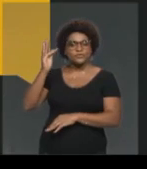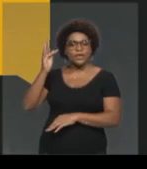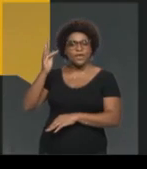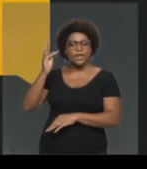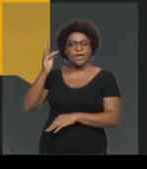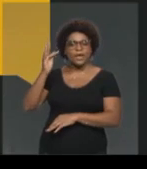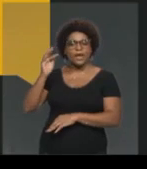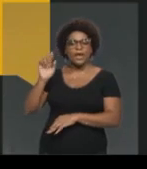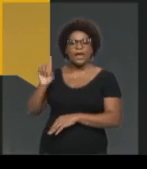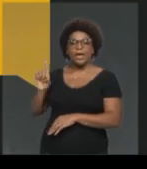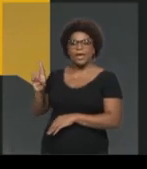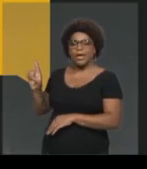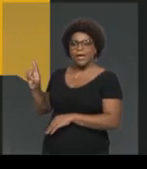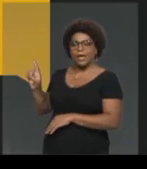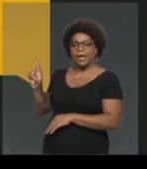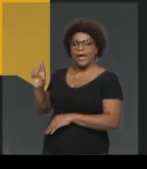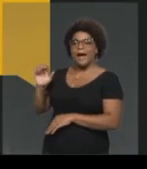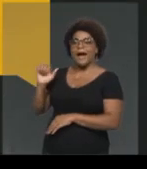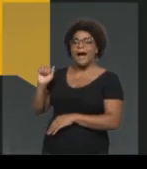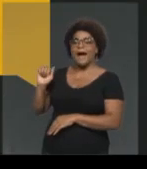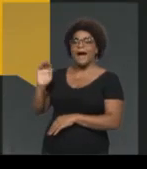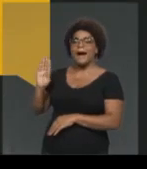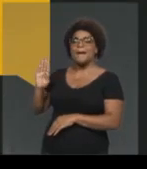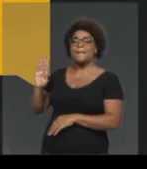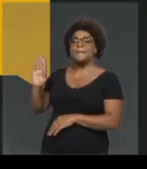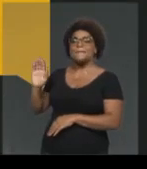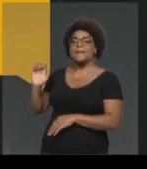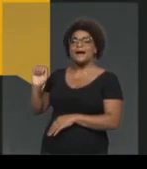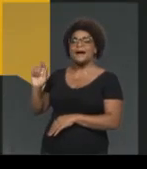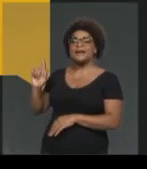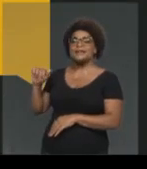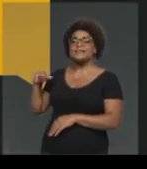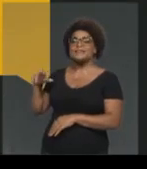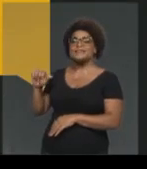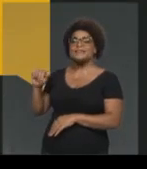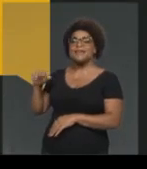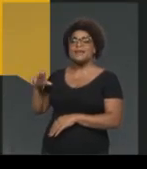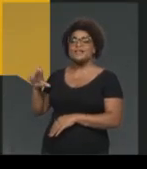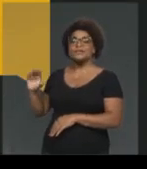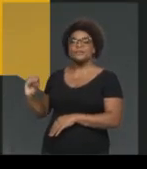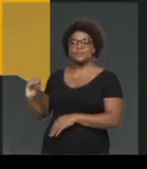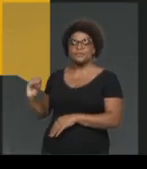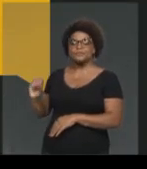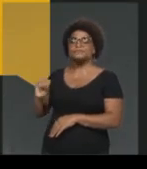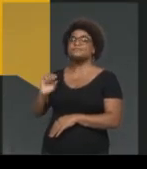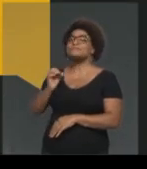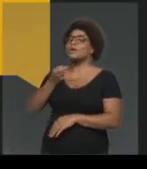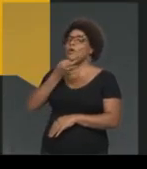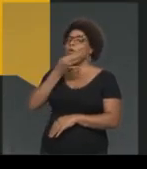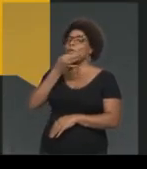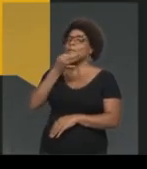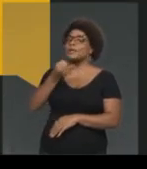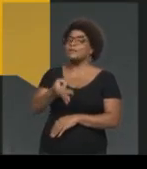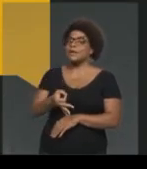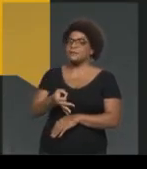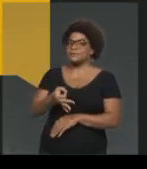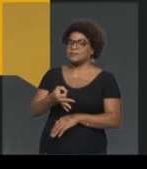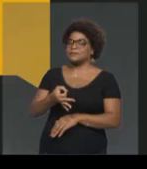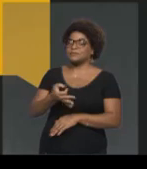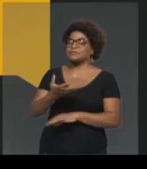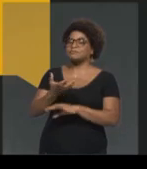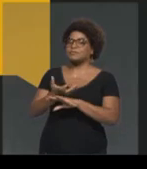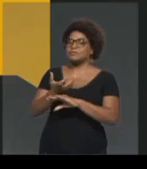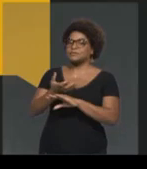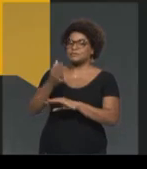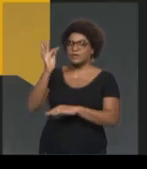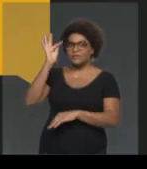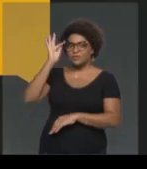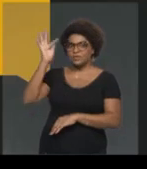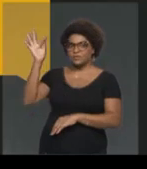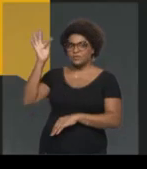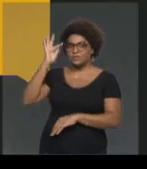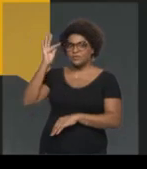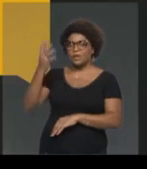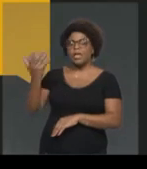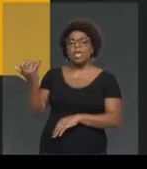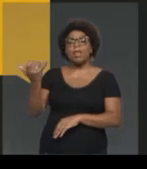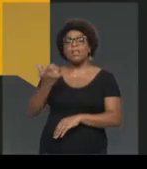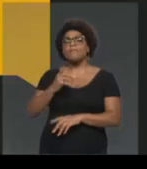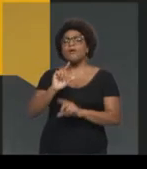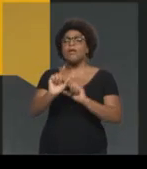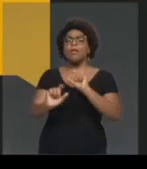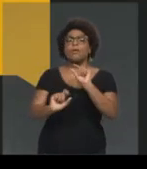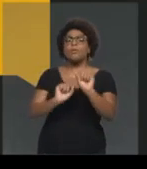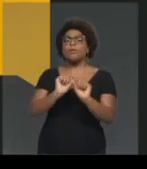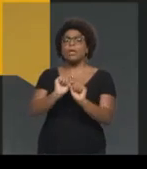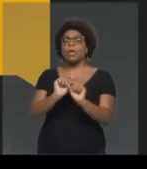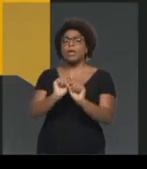de filosofia italiano, muito respeitado nesse meio, e ele vai dizer para a gente o seguinte: a indústria cultural é uma